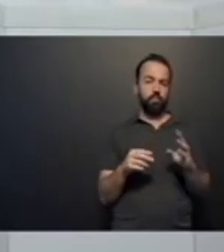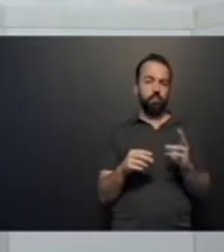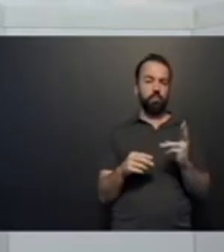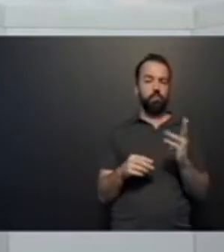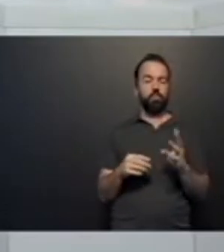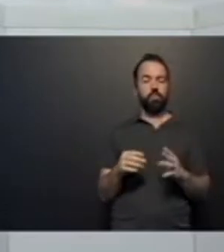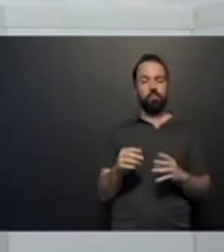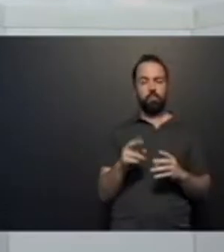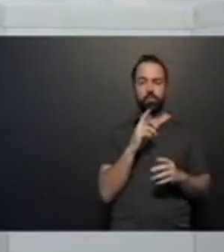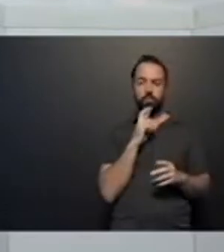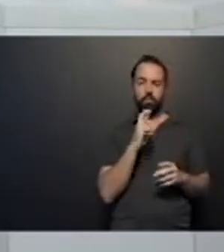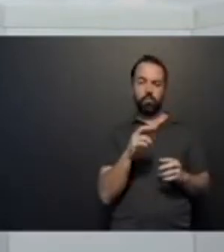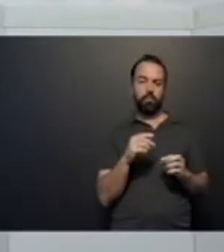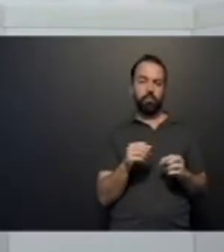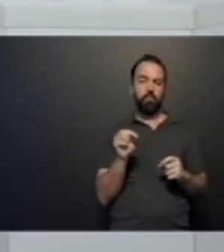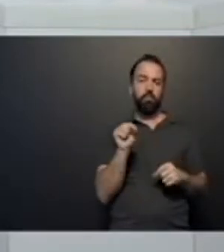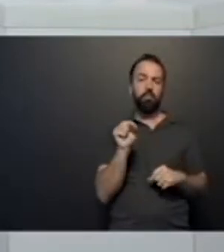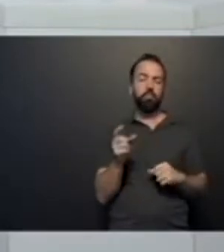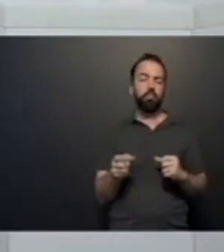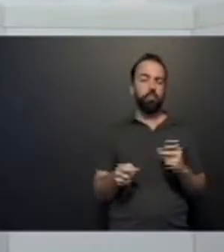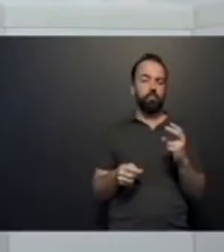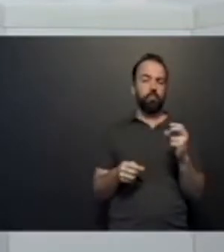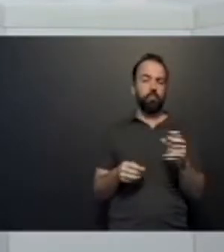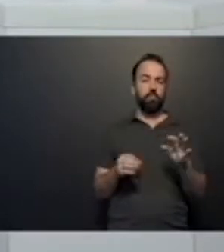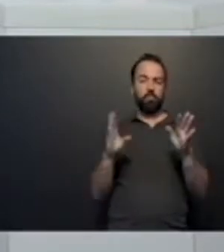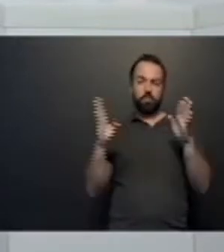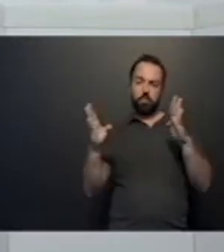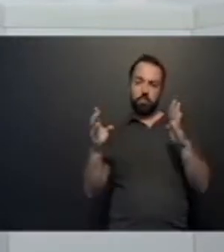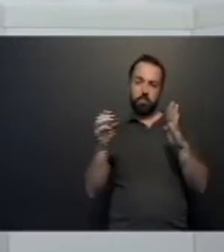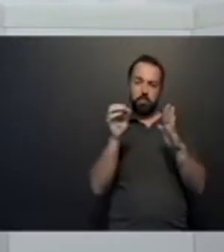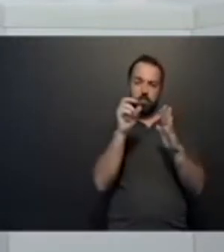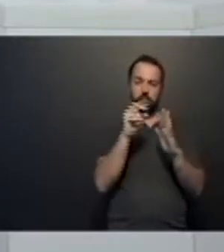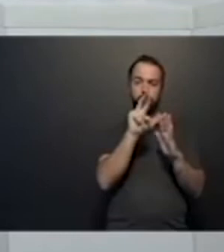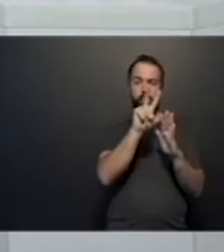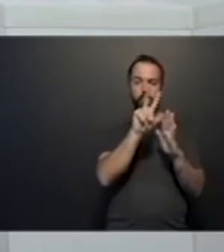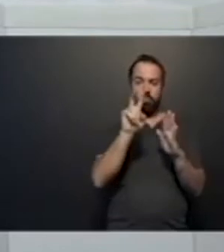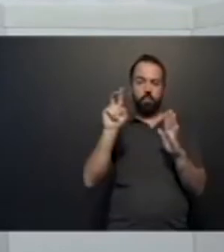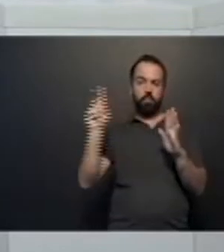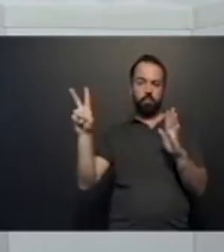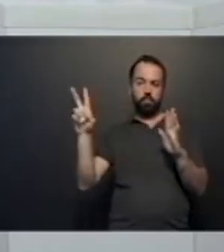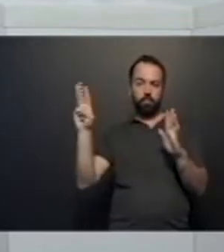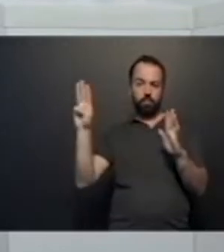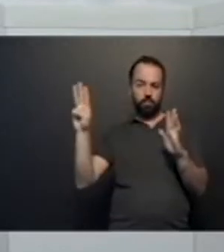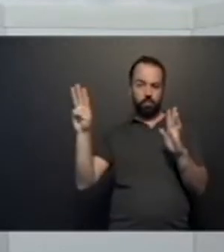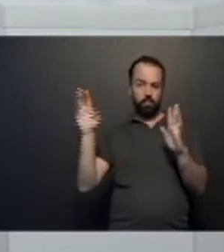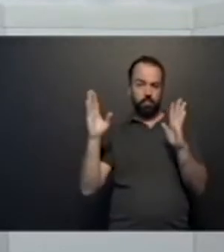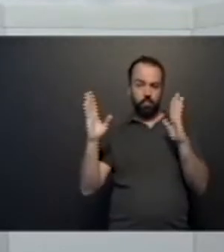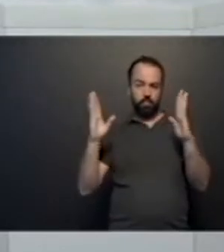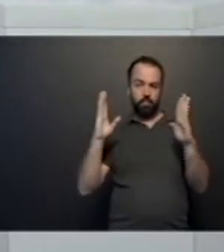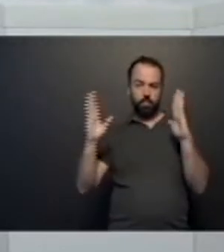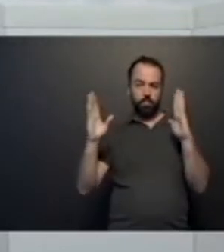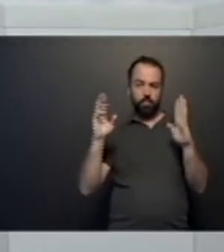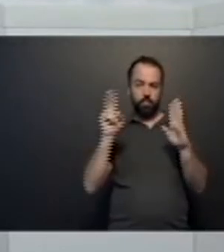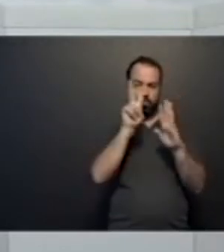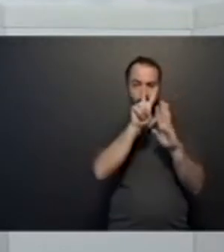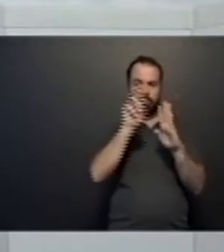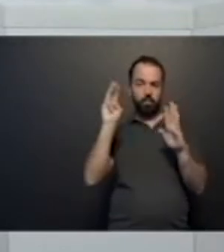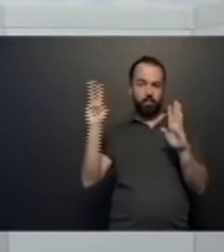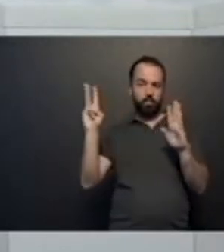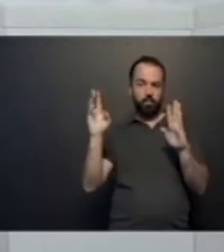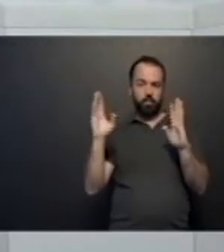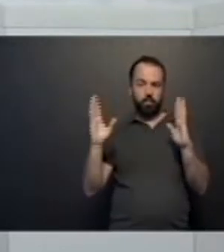entre dois e três bem mais perto do dois do que do três vamos